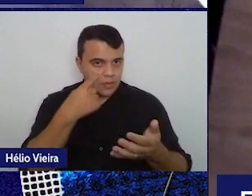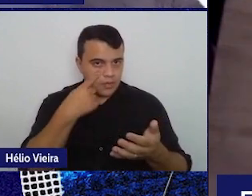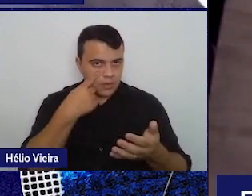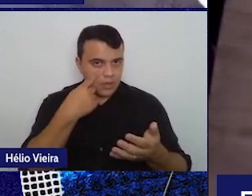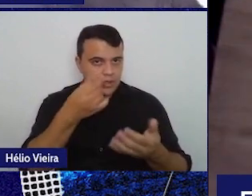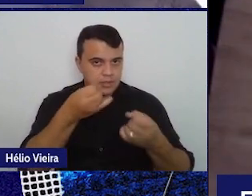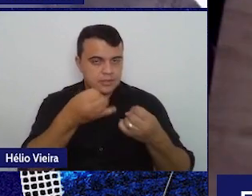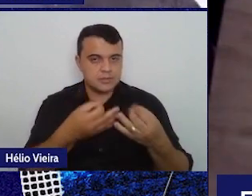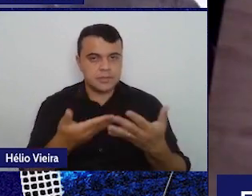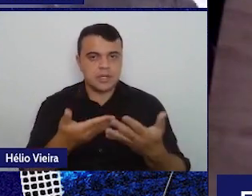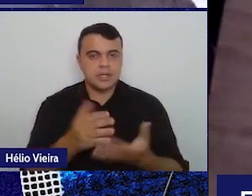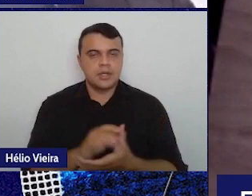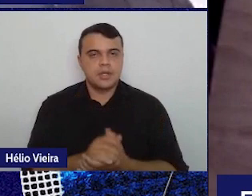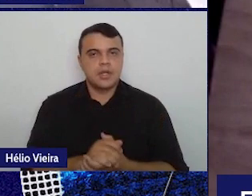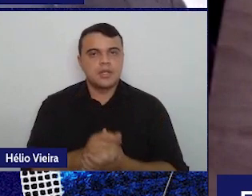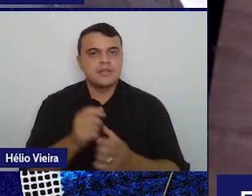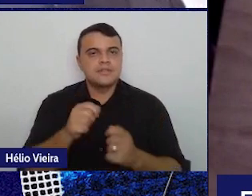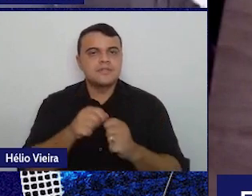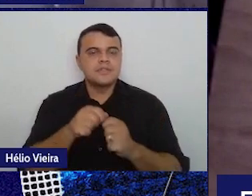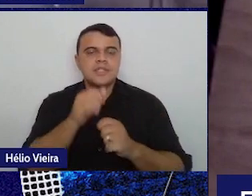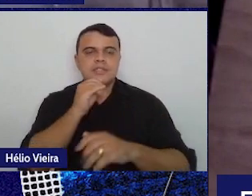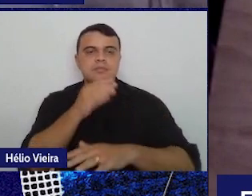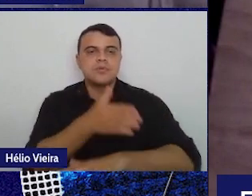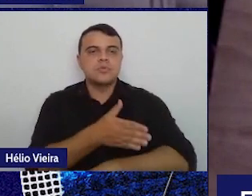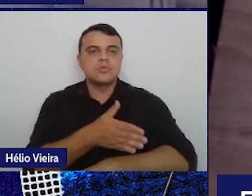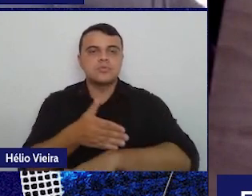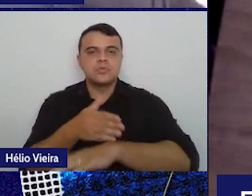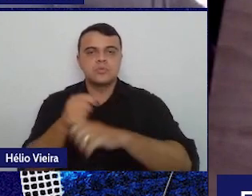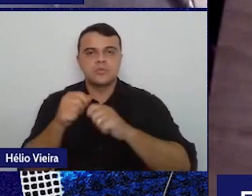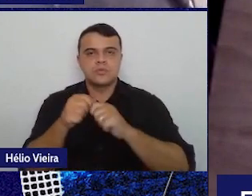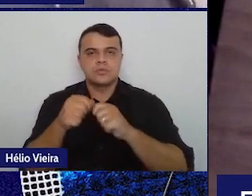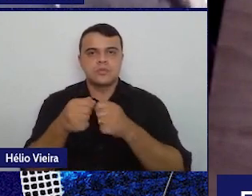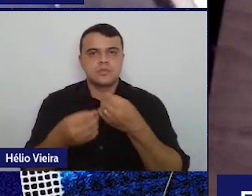explicar. Como que eu costumo fazer para